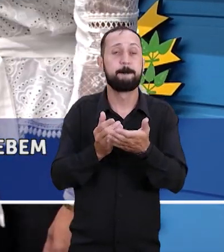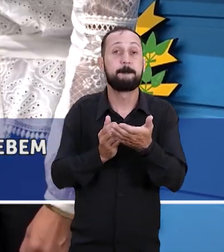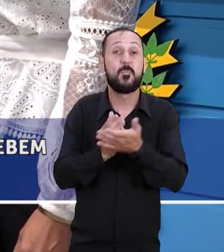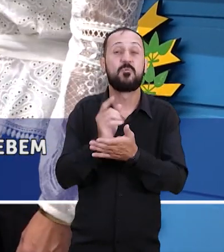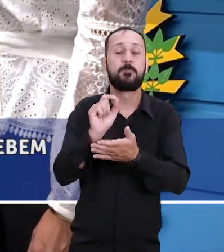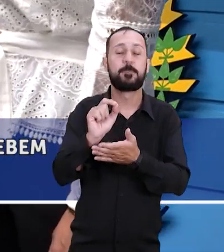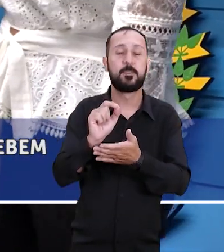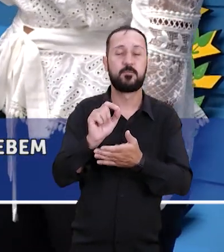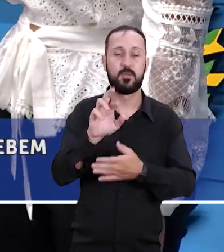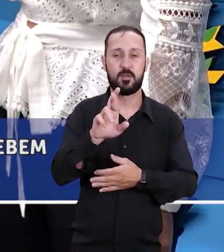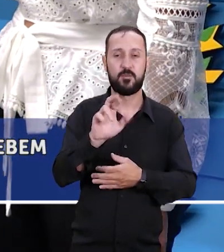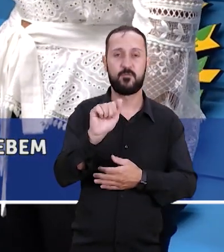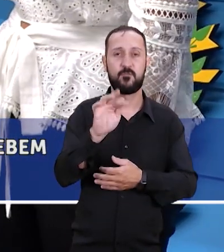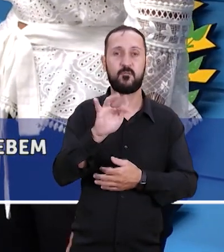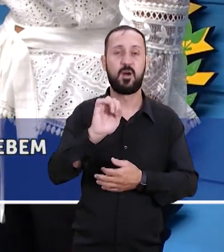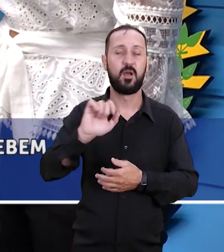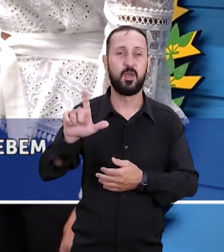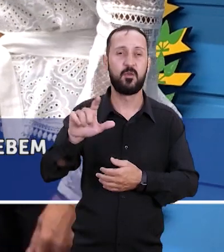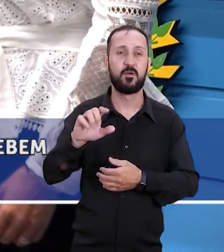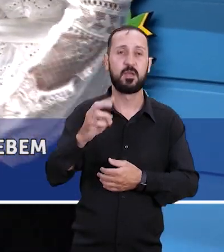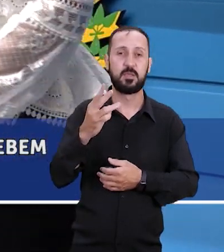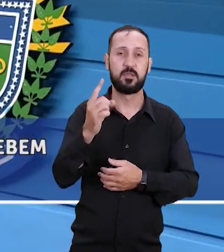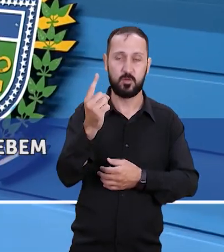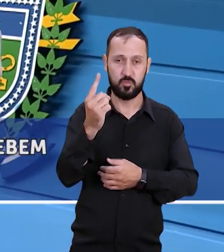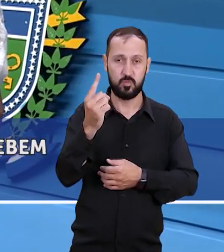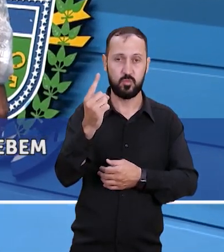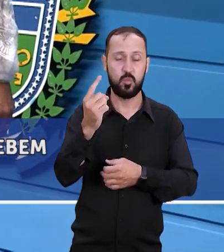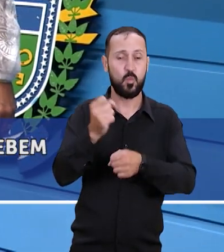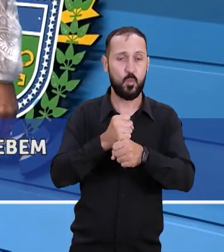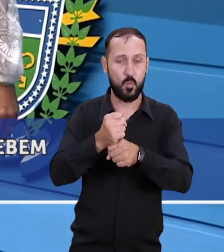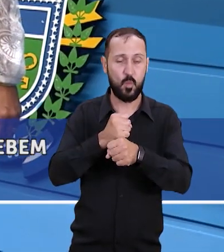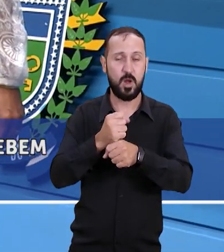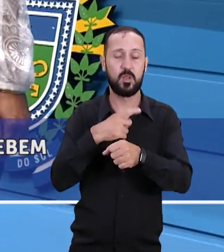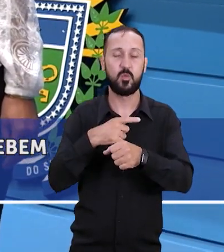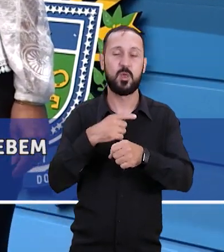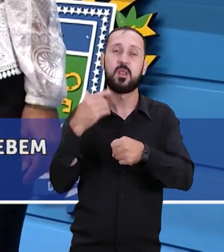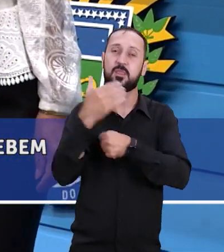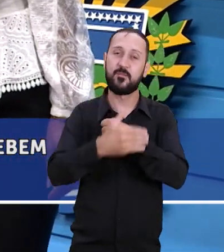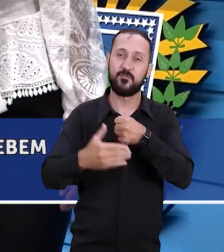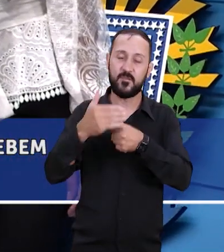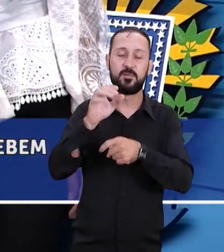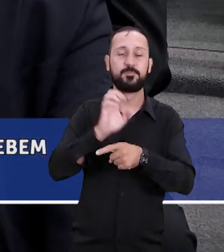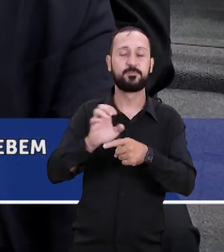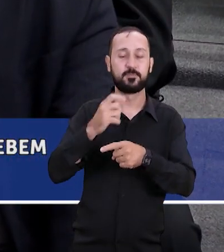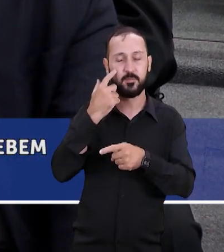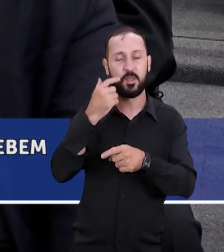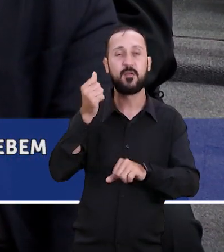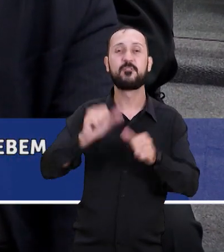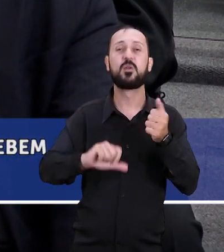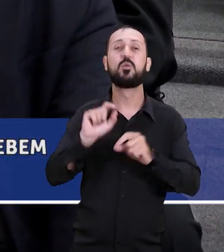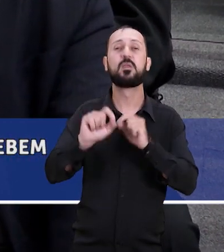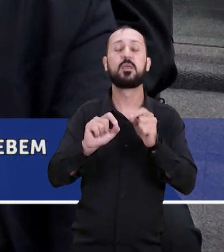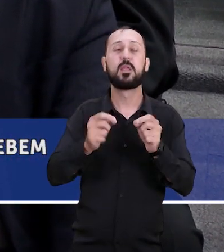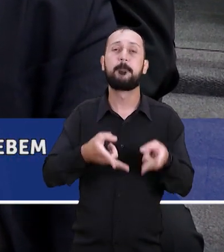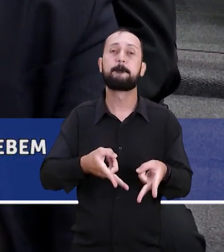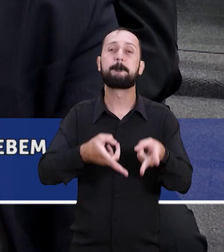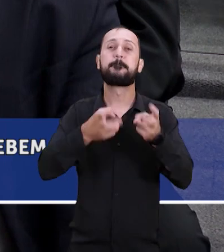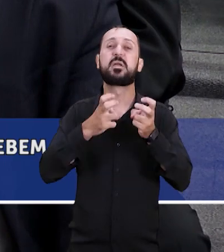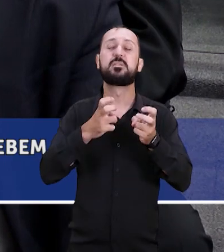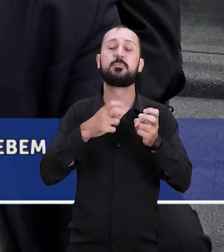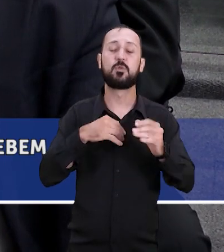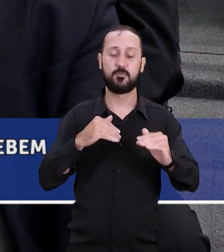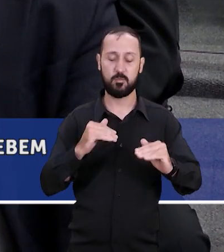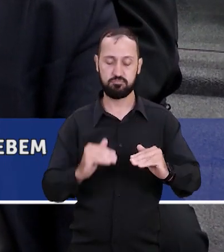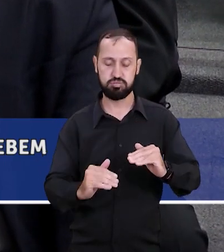dos aprovados na ocasião foi Rafael Coldibelli, que há 31 anos faz a defesa do Estado. Ele avaliou quais as principais